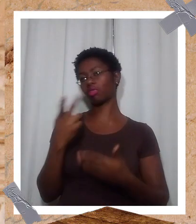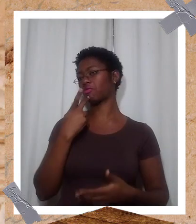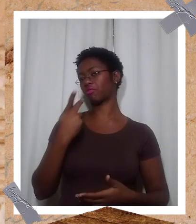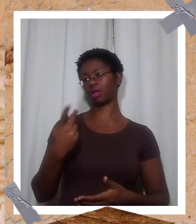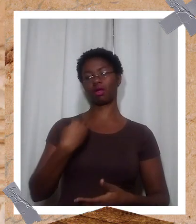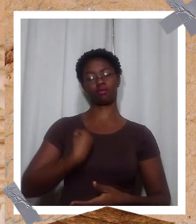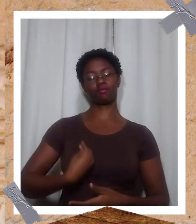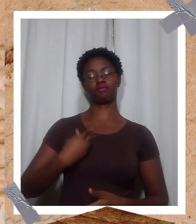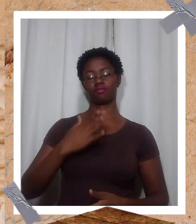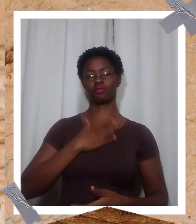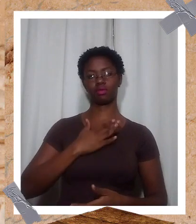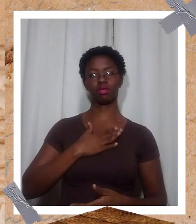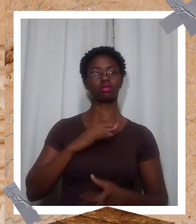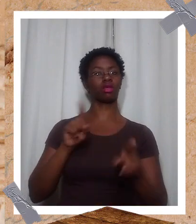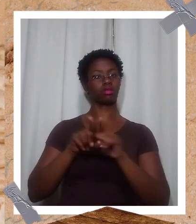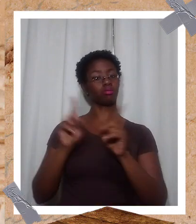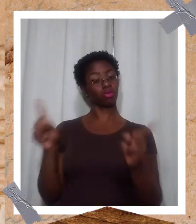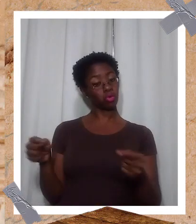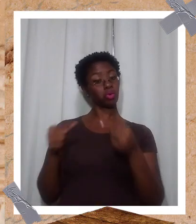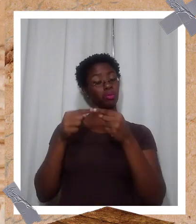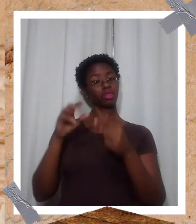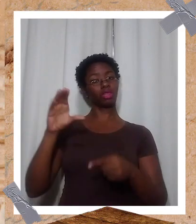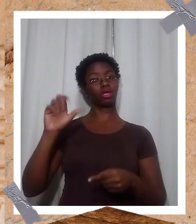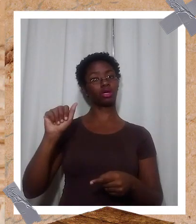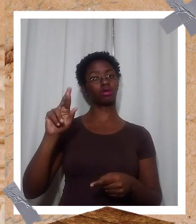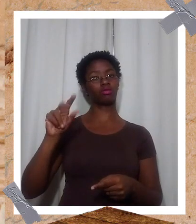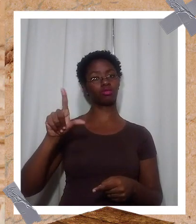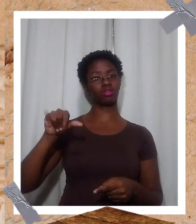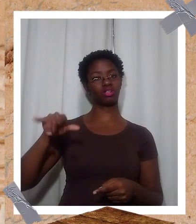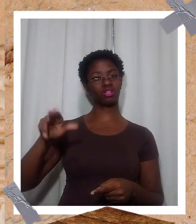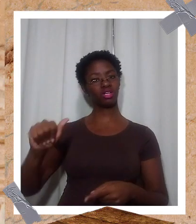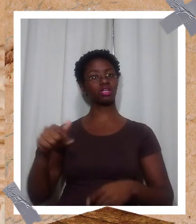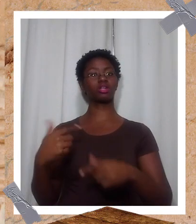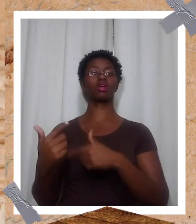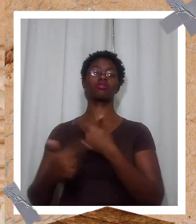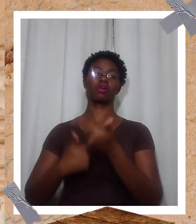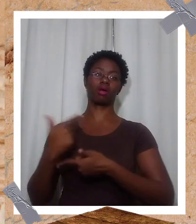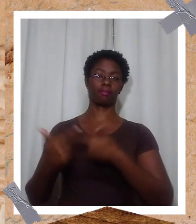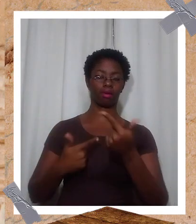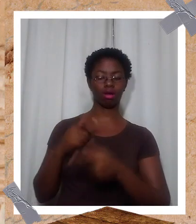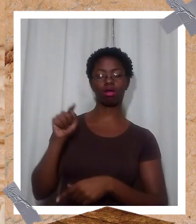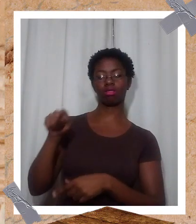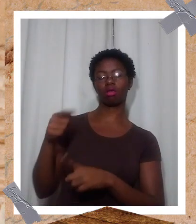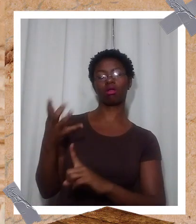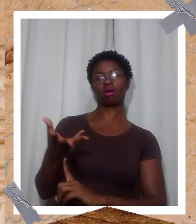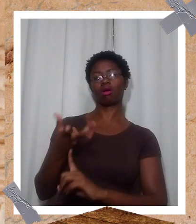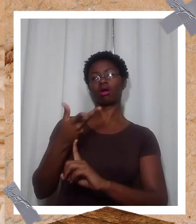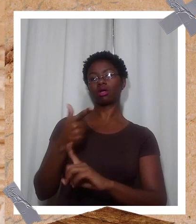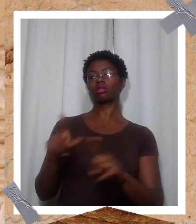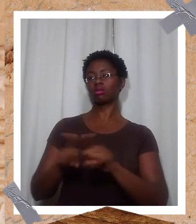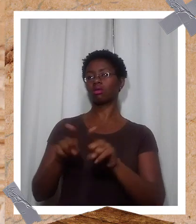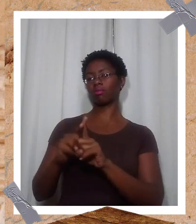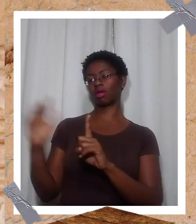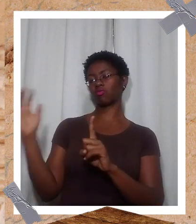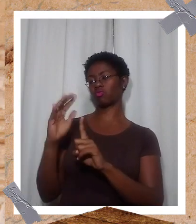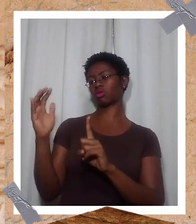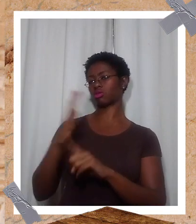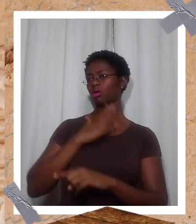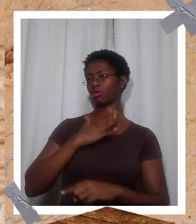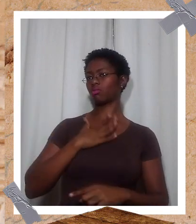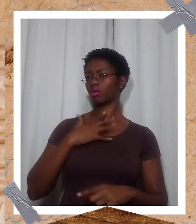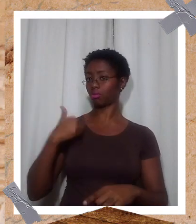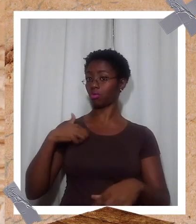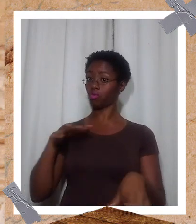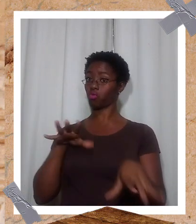trajetória, de falar sobre as obras da Carolina, que influenciaram muito na minha formação